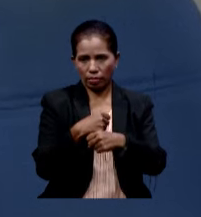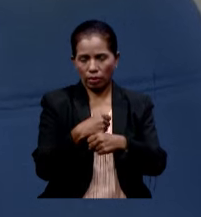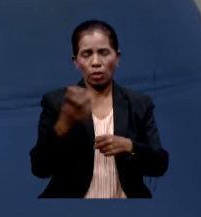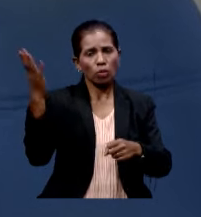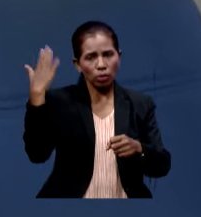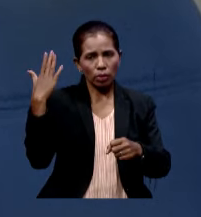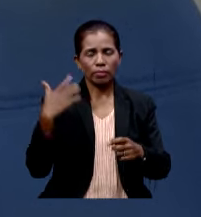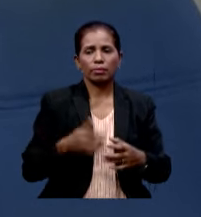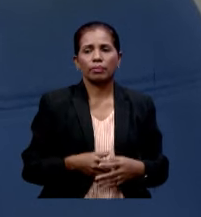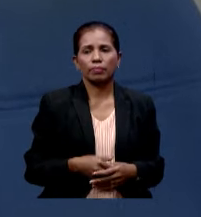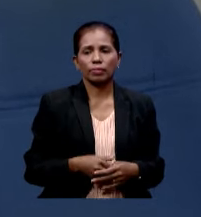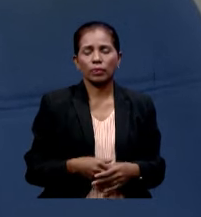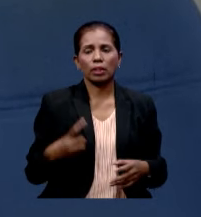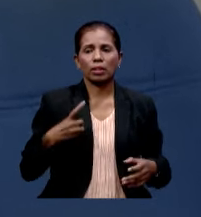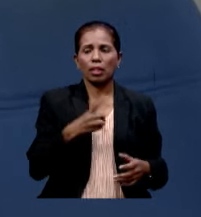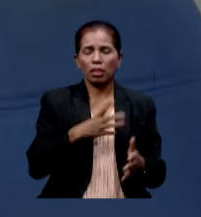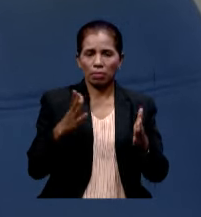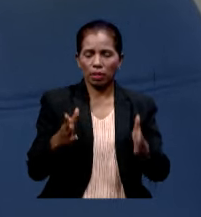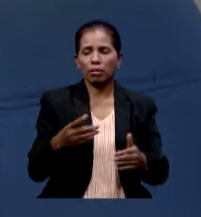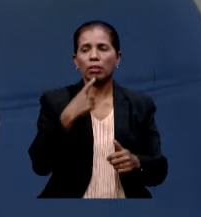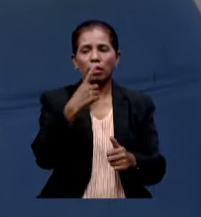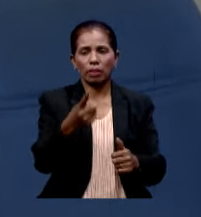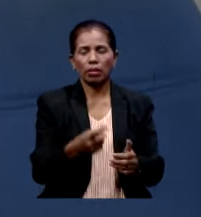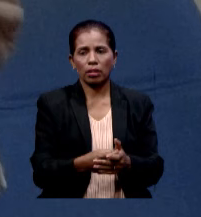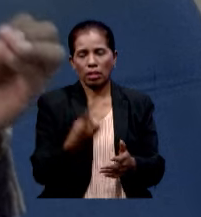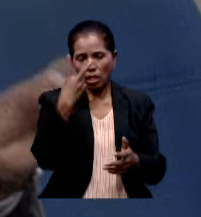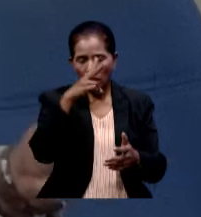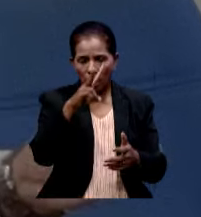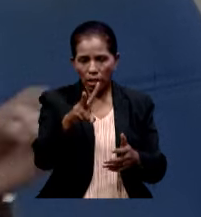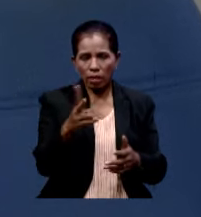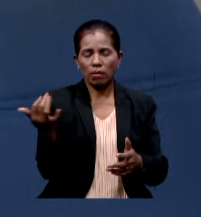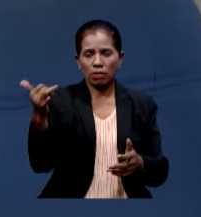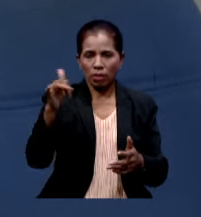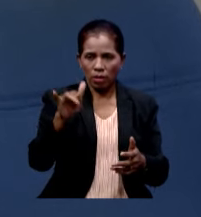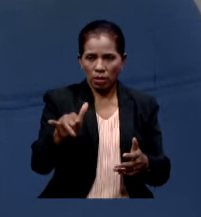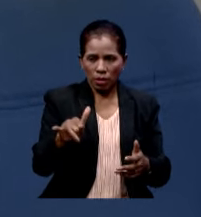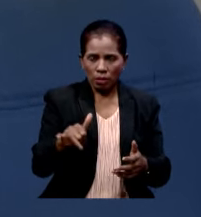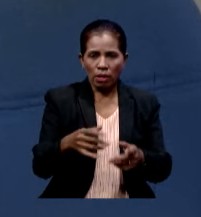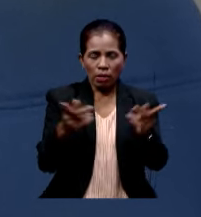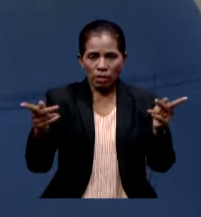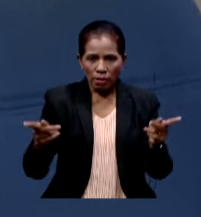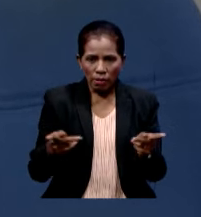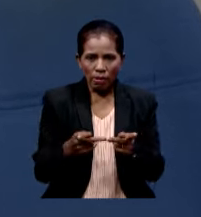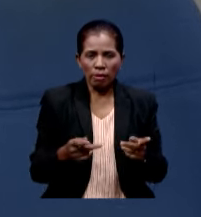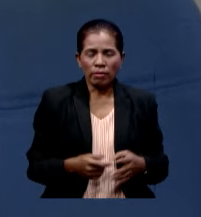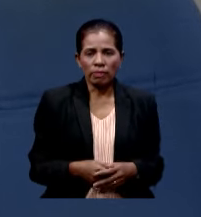das deputados balan di hankata. Controle sirnia be narsa sirne, rante in